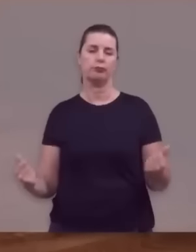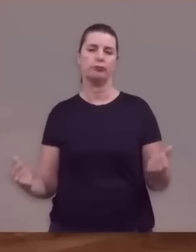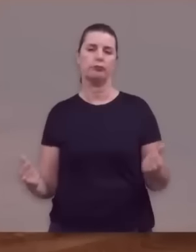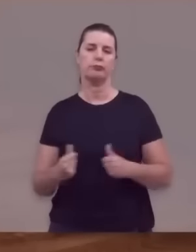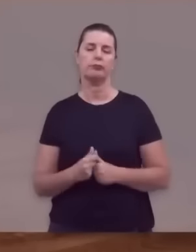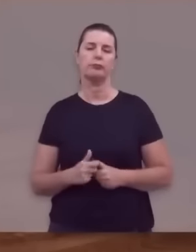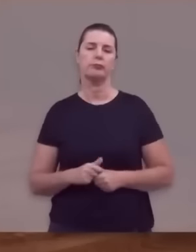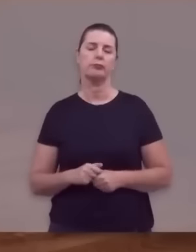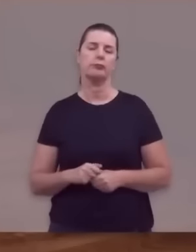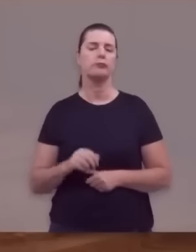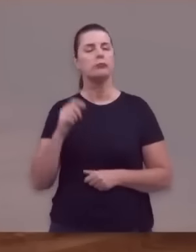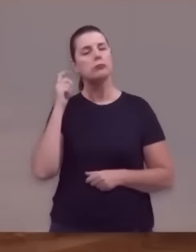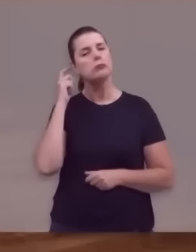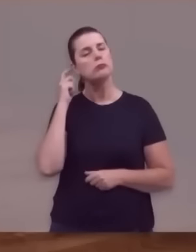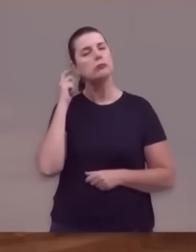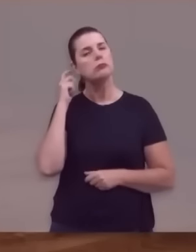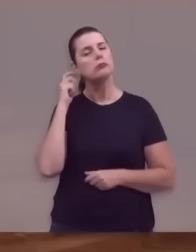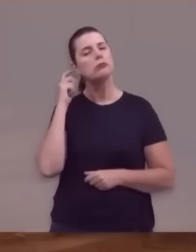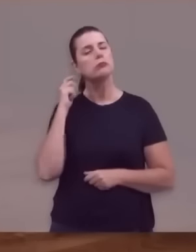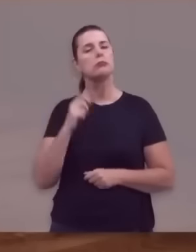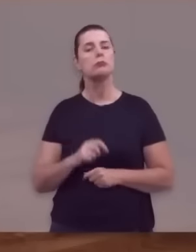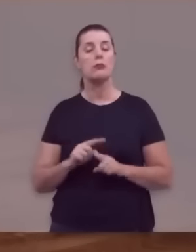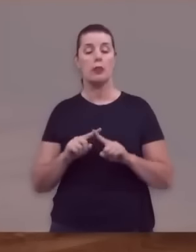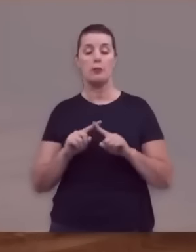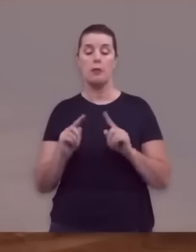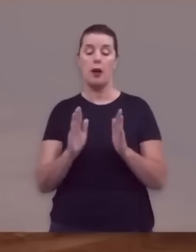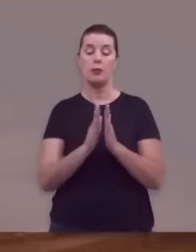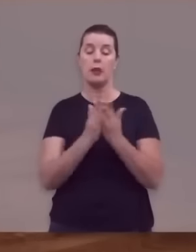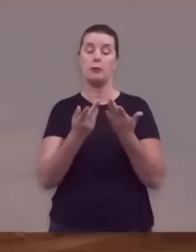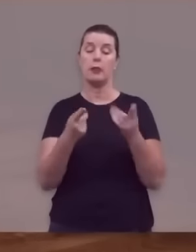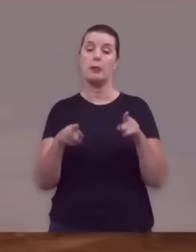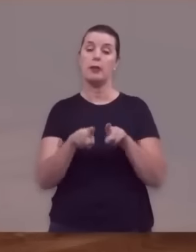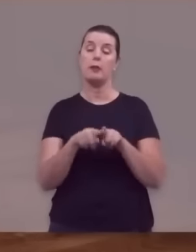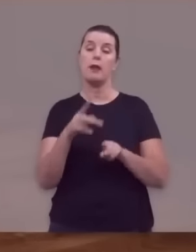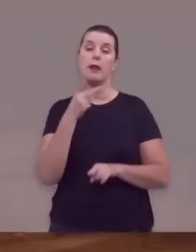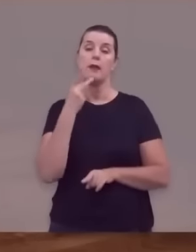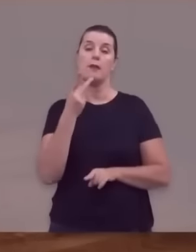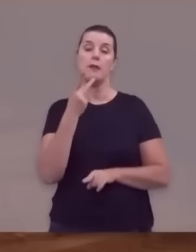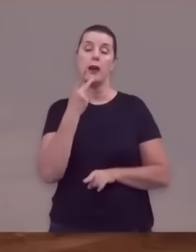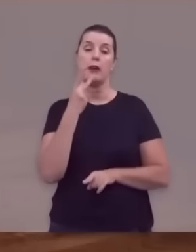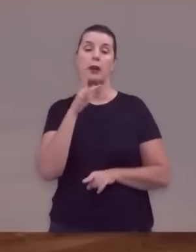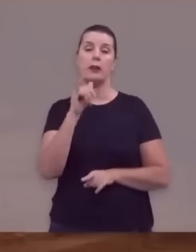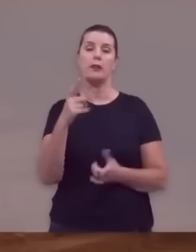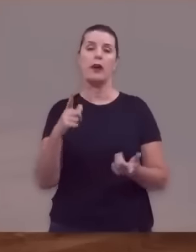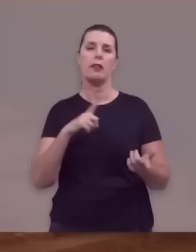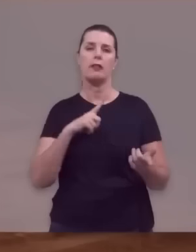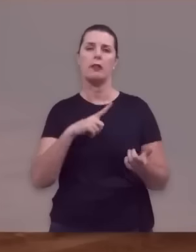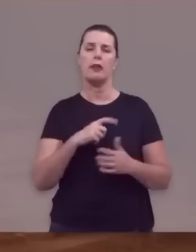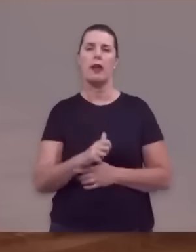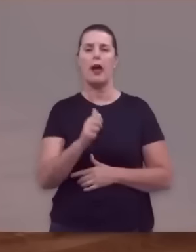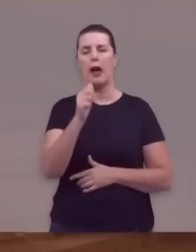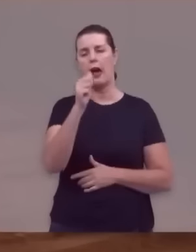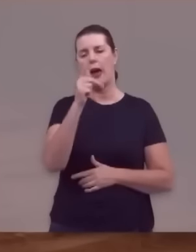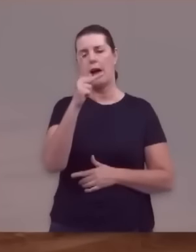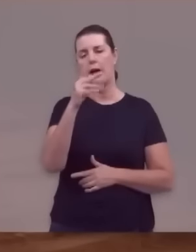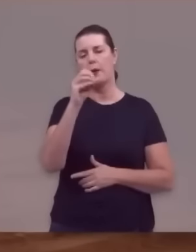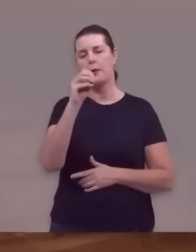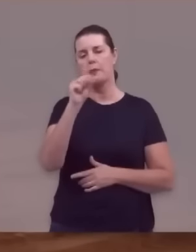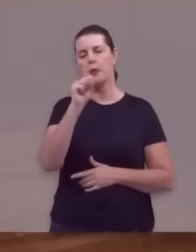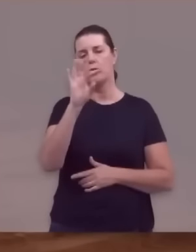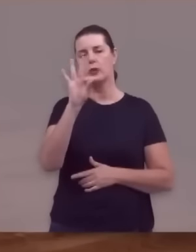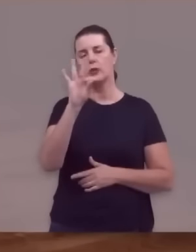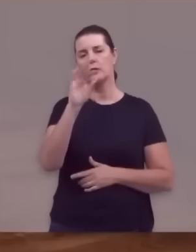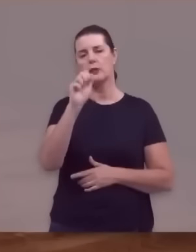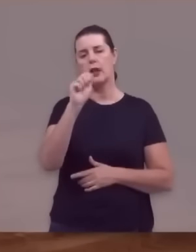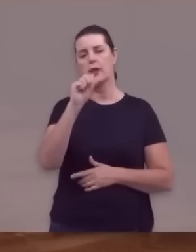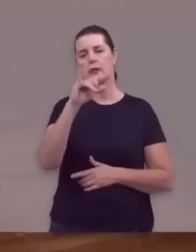amor mas a Bíblia diz também que haveria apostasia a manifestação do homem